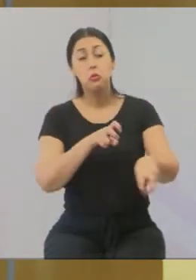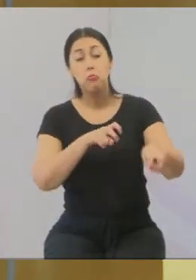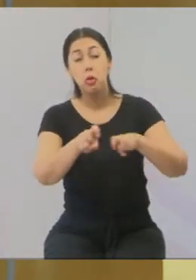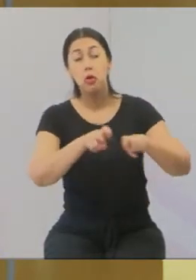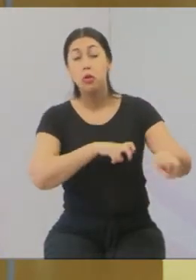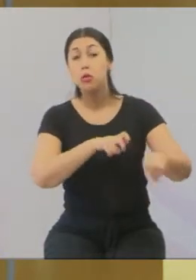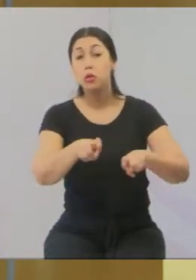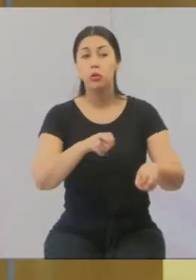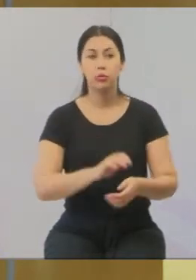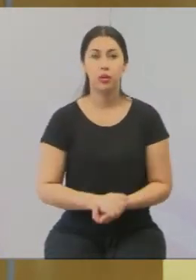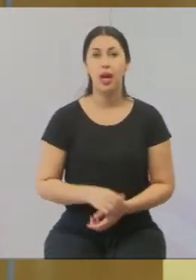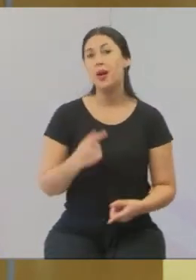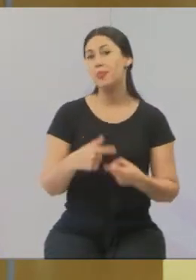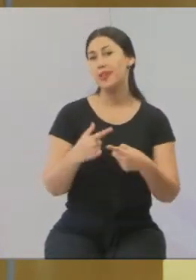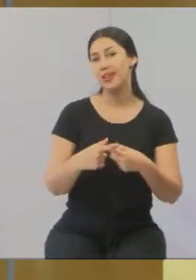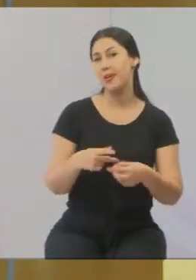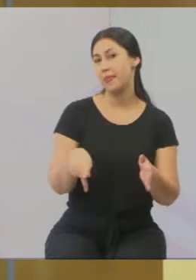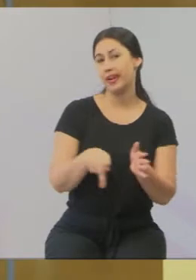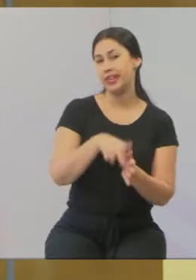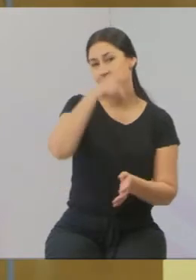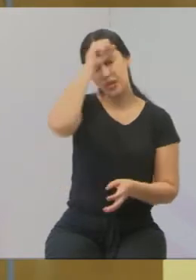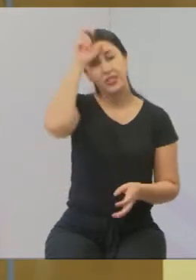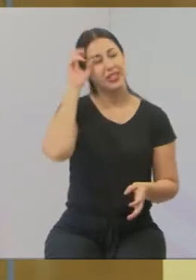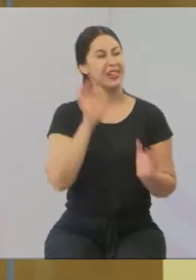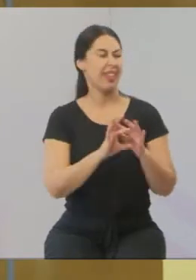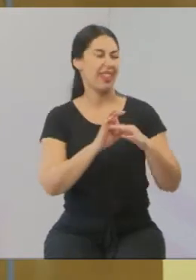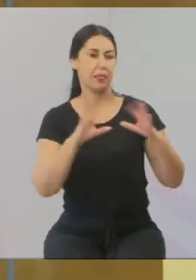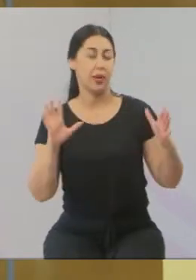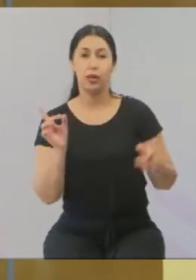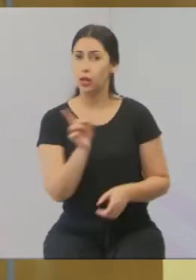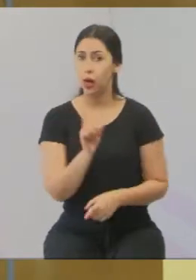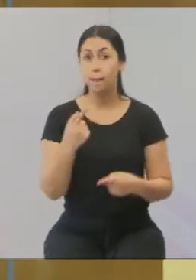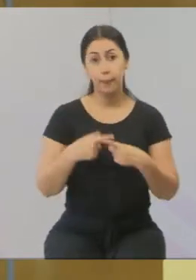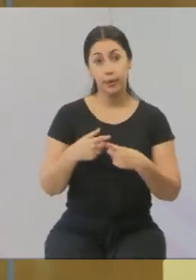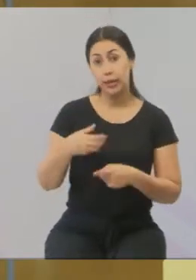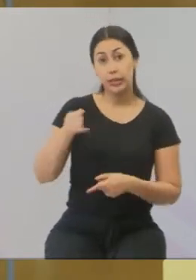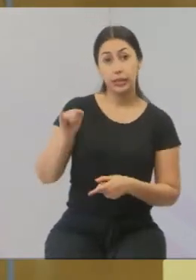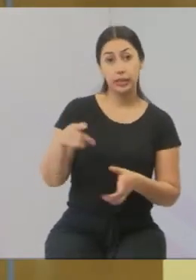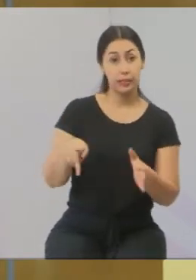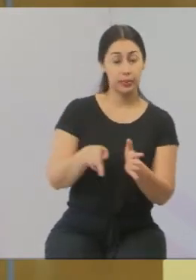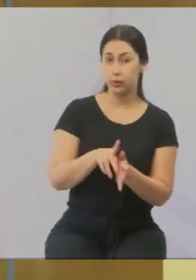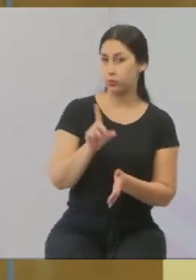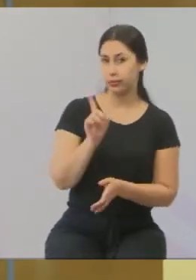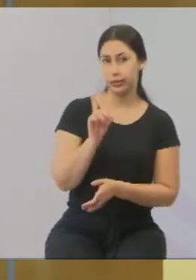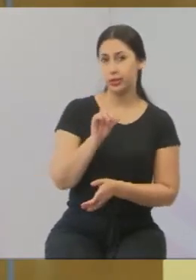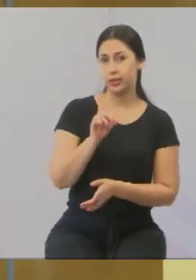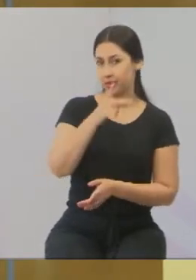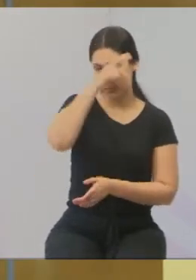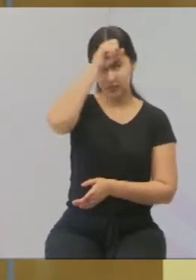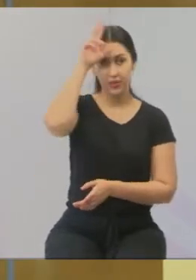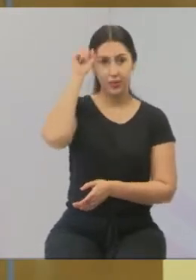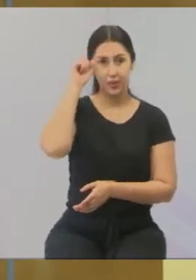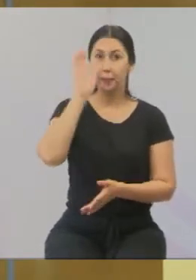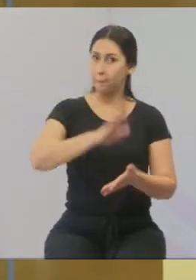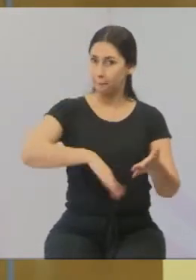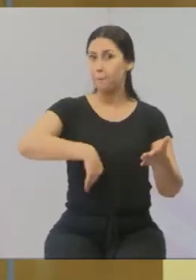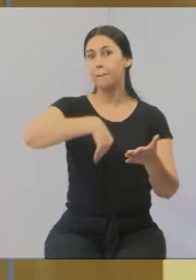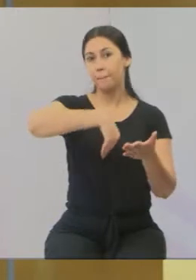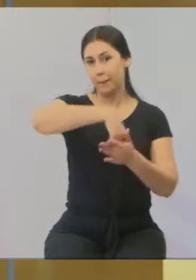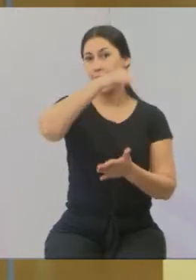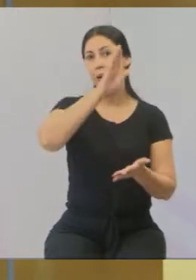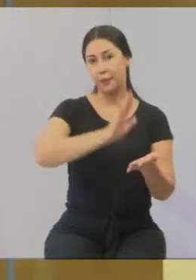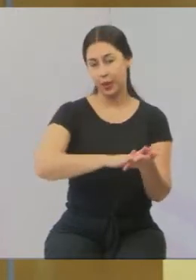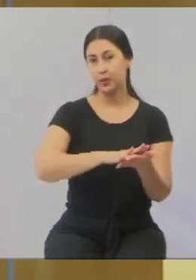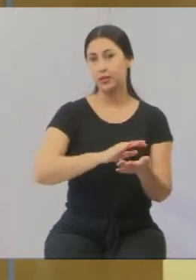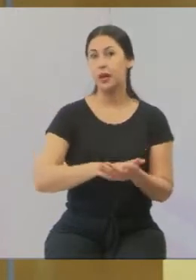da prefeitura que vai ter autorização, porque se for uma outra pessoa vai ser multado. Então a gente precisa verificar isso aí, qual é a